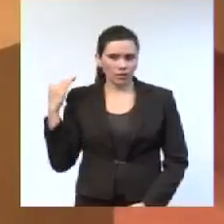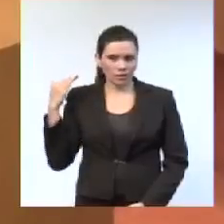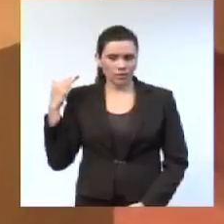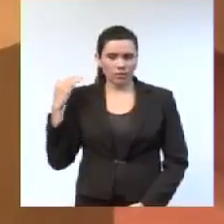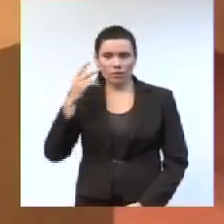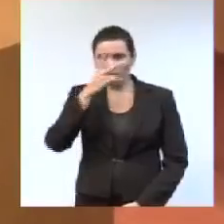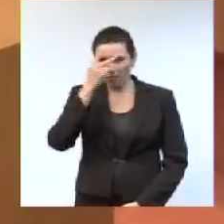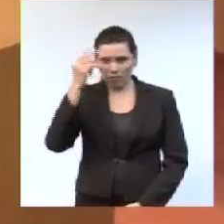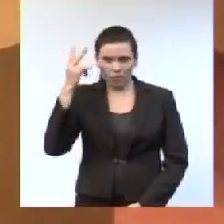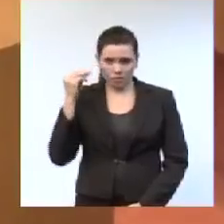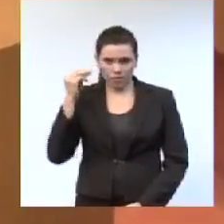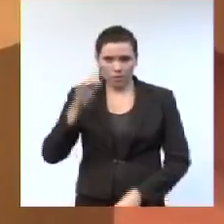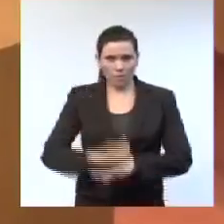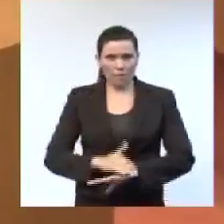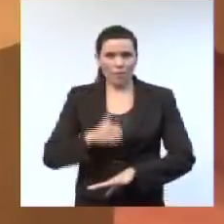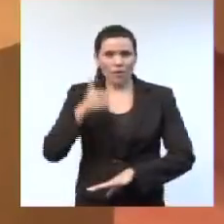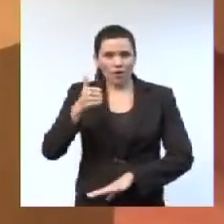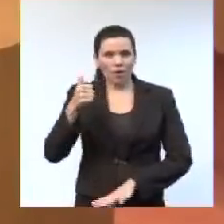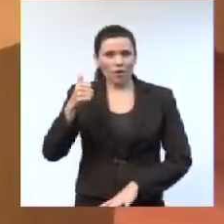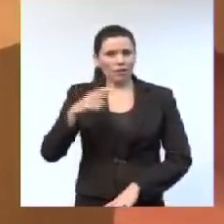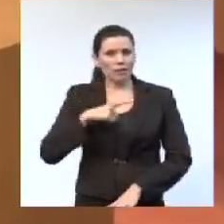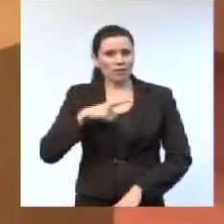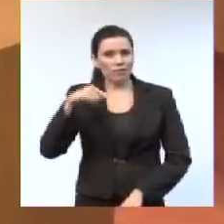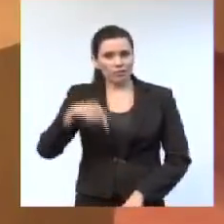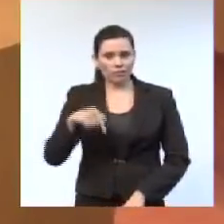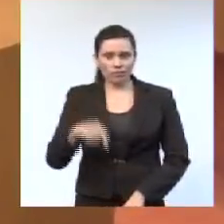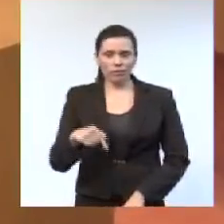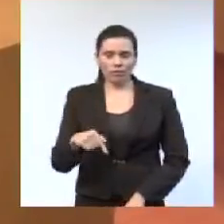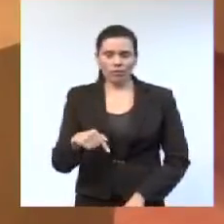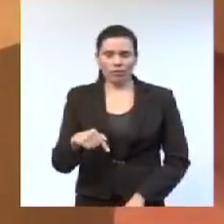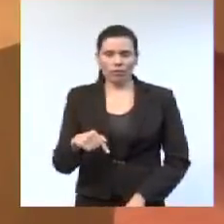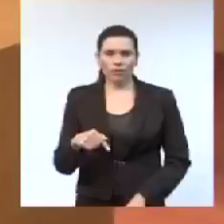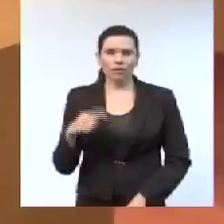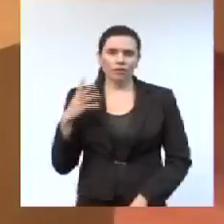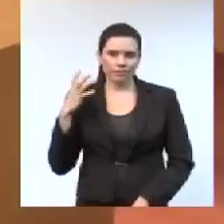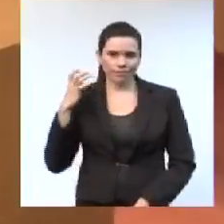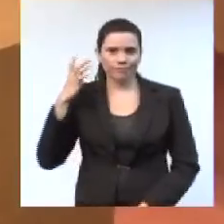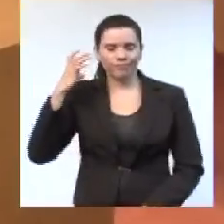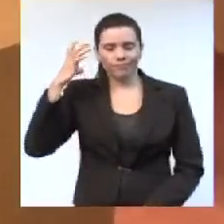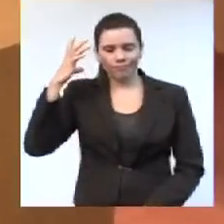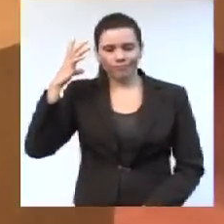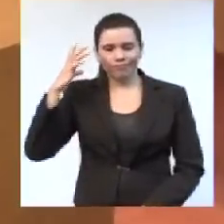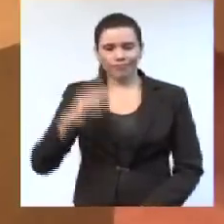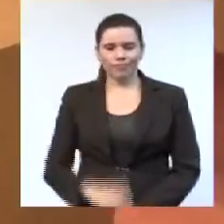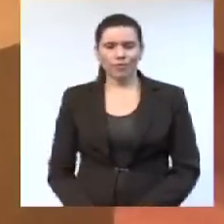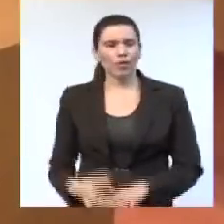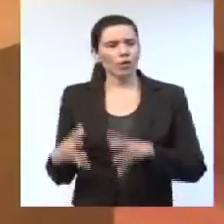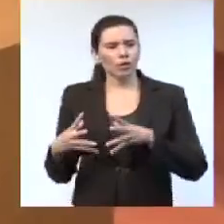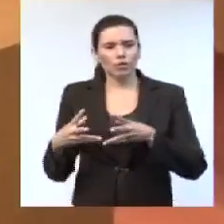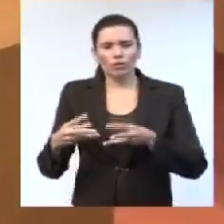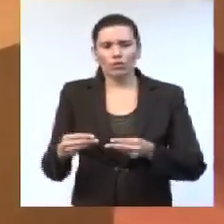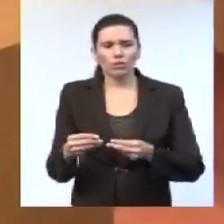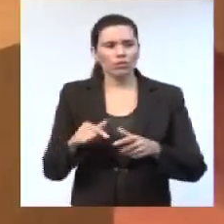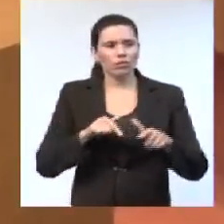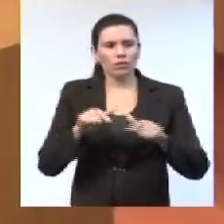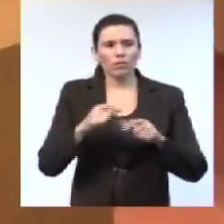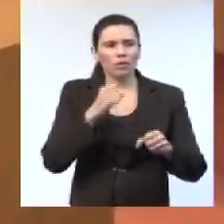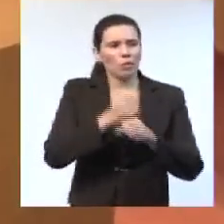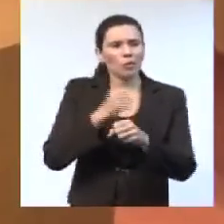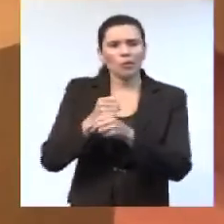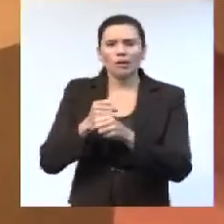avaliar todas as obras estruturantes que tem nessa cidade, todas foram por intermédio da governadora Rosiana.